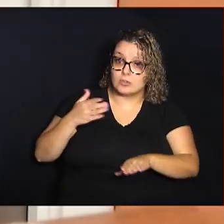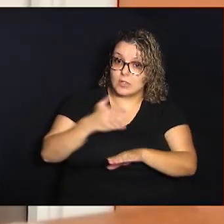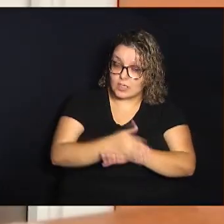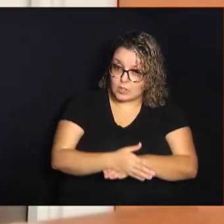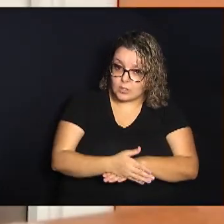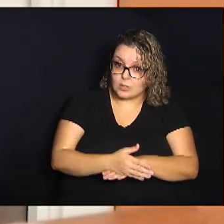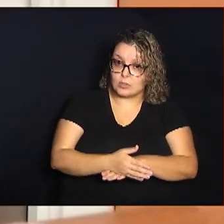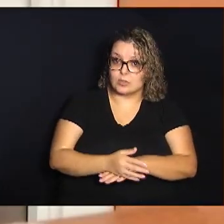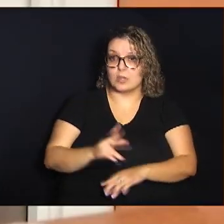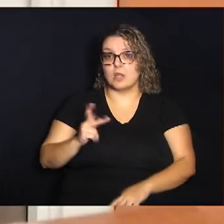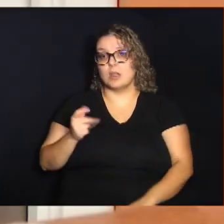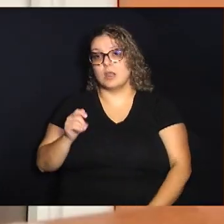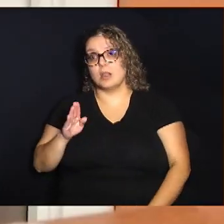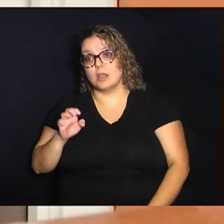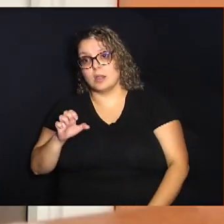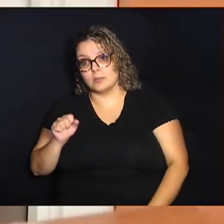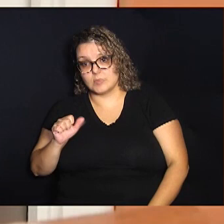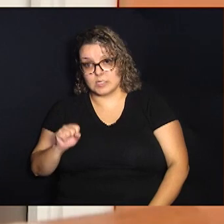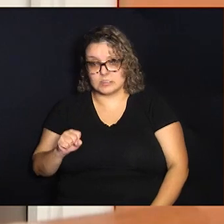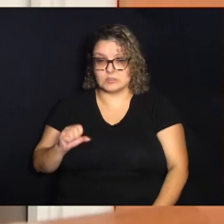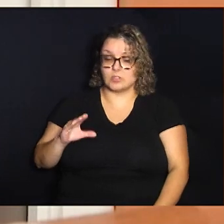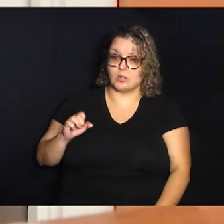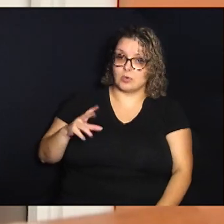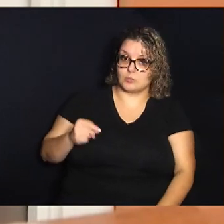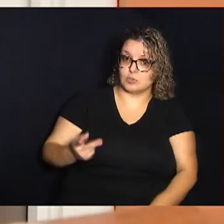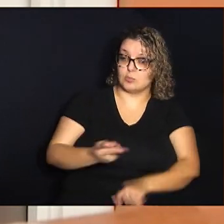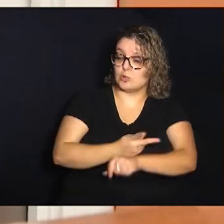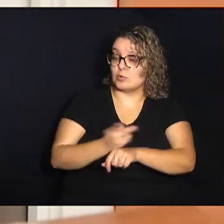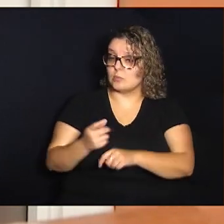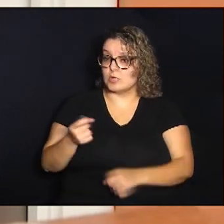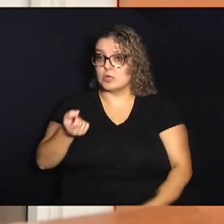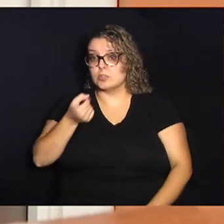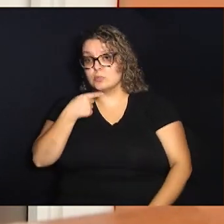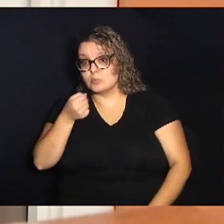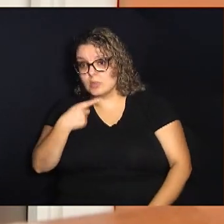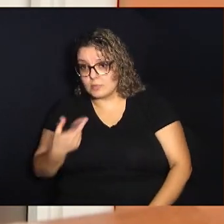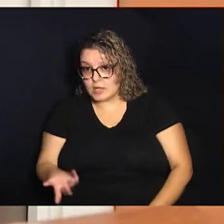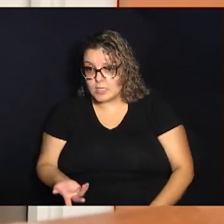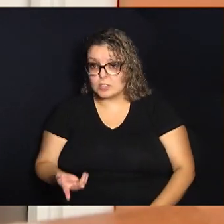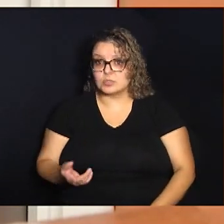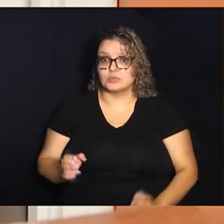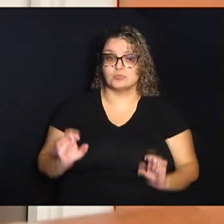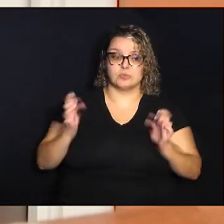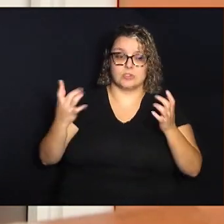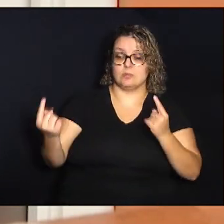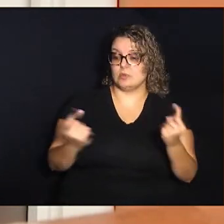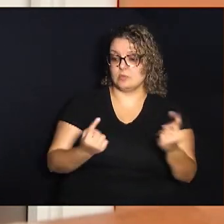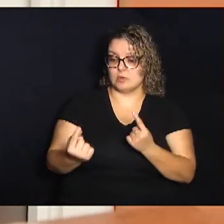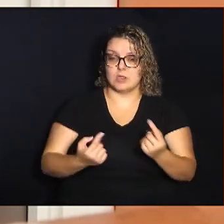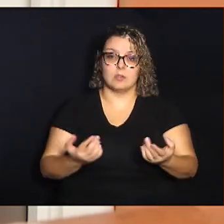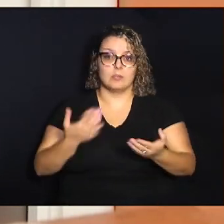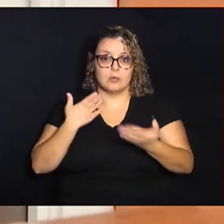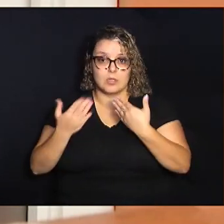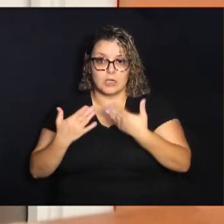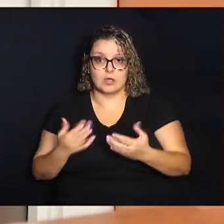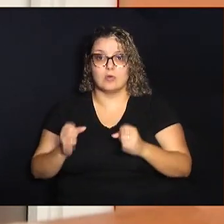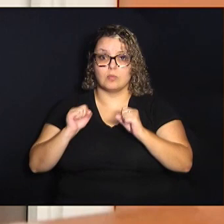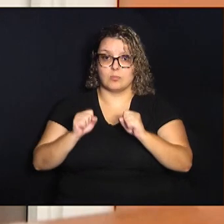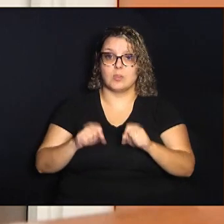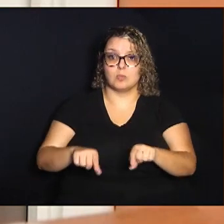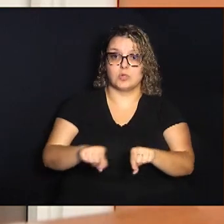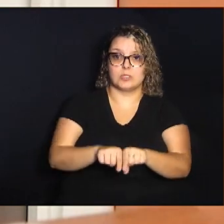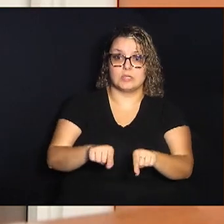habeas corpus, buscando medicamento. Muitas vezes, quando a gente faz um evento, as pessoas vêm conversar com a gente para poder,